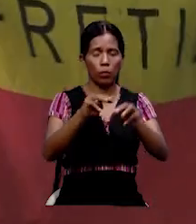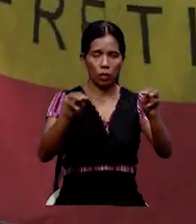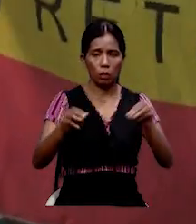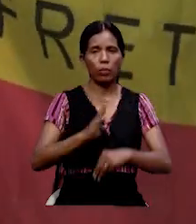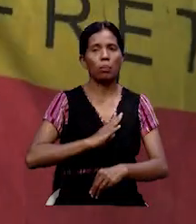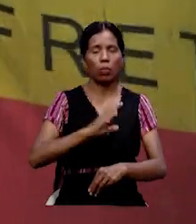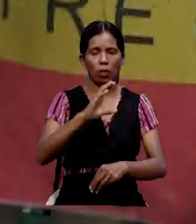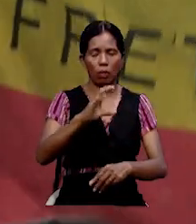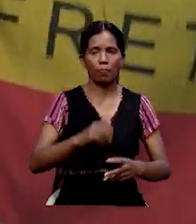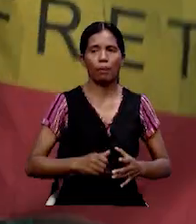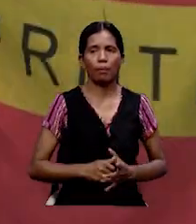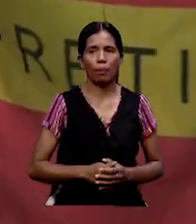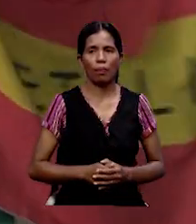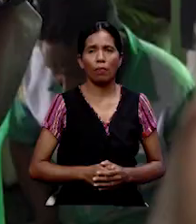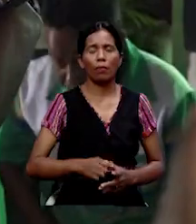Laisnem.